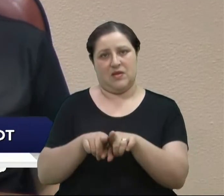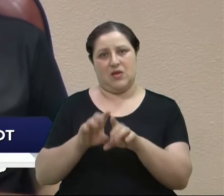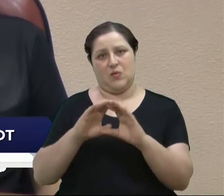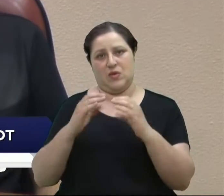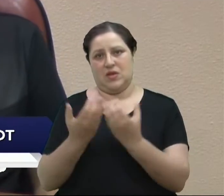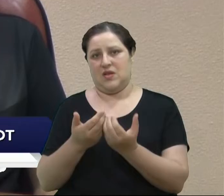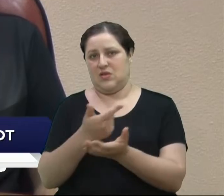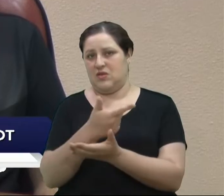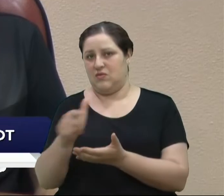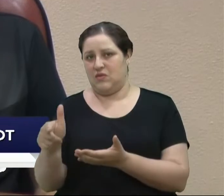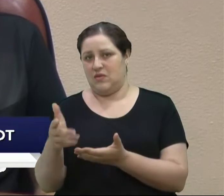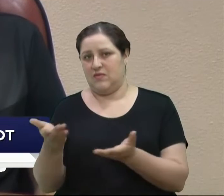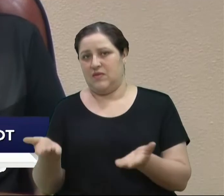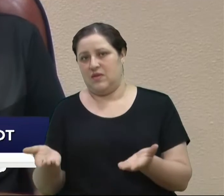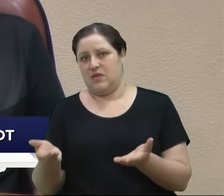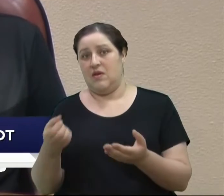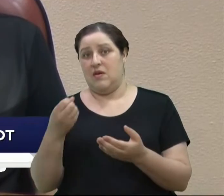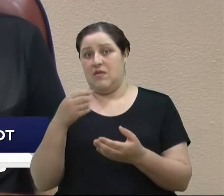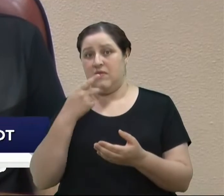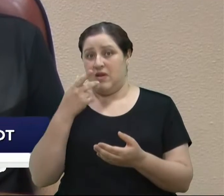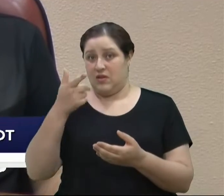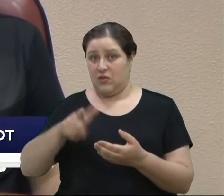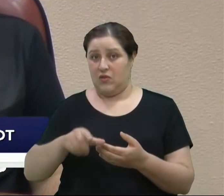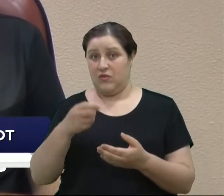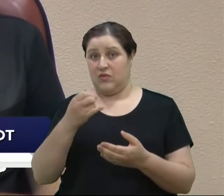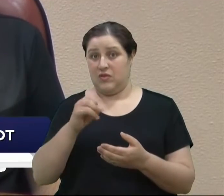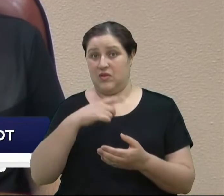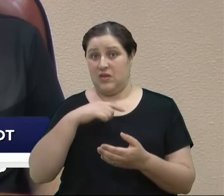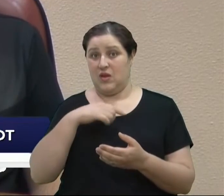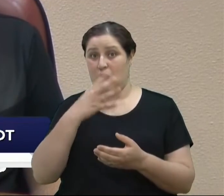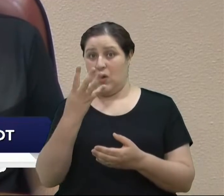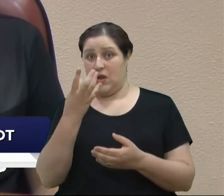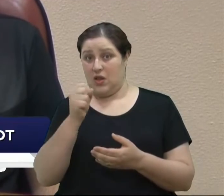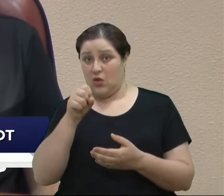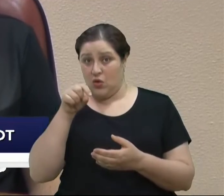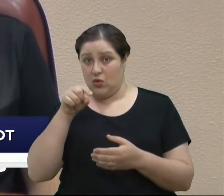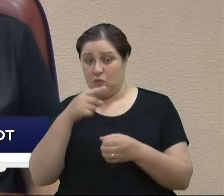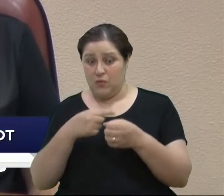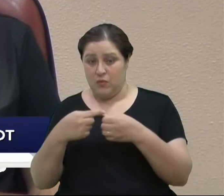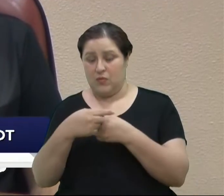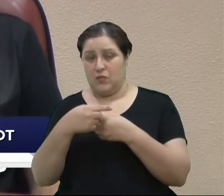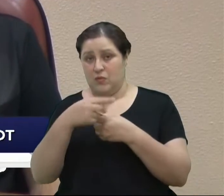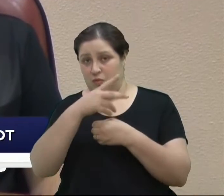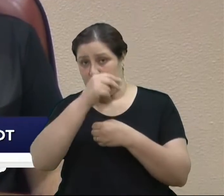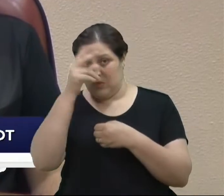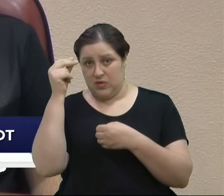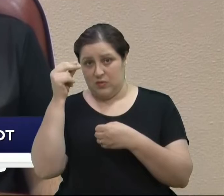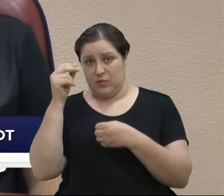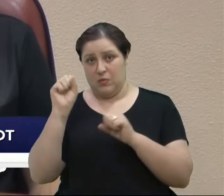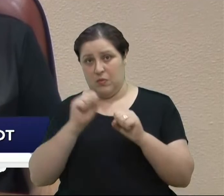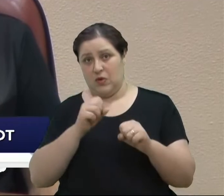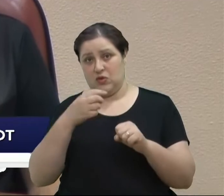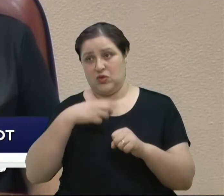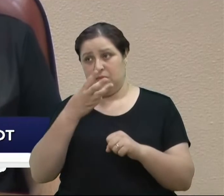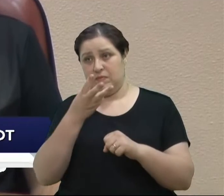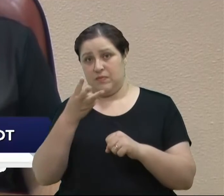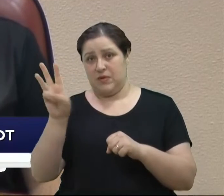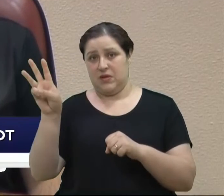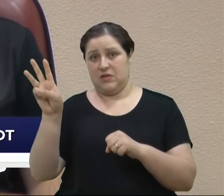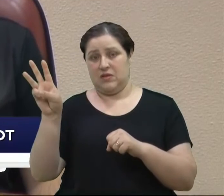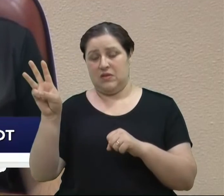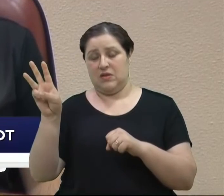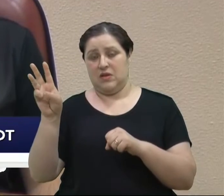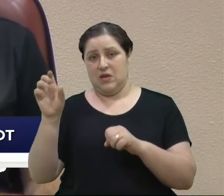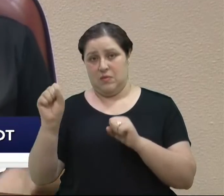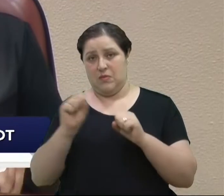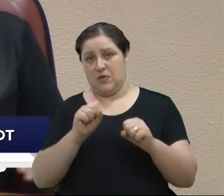volto a dizer, se tivesse priorizado isso, os 48 municípios da região, talvez hoje o Hospital Virgílio Ramos podia estar com habilitações e atendendo as pessoas, a gente